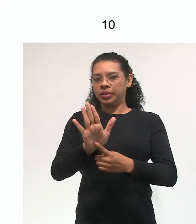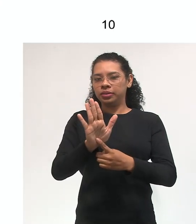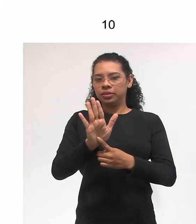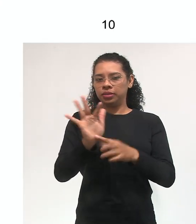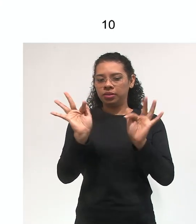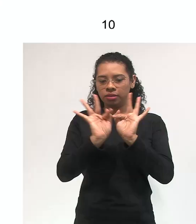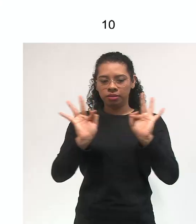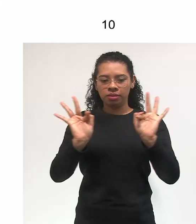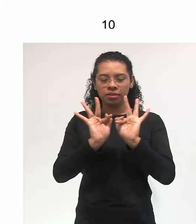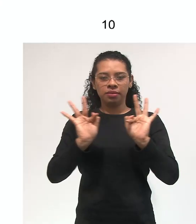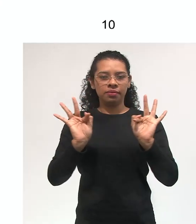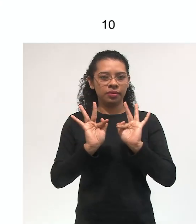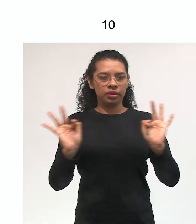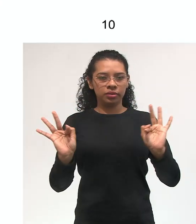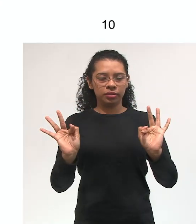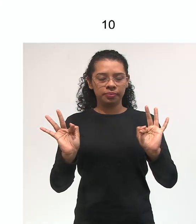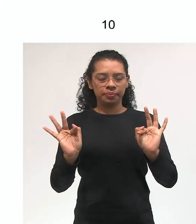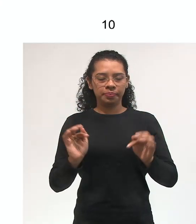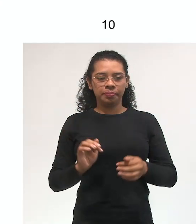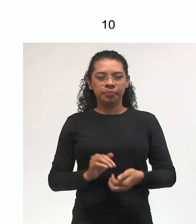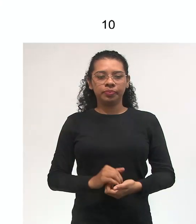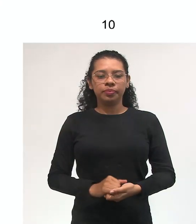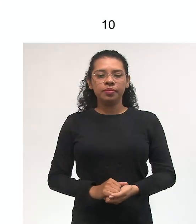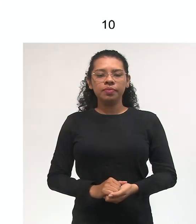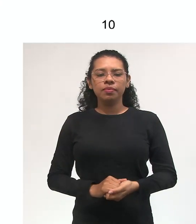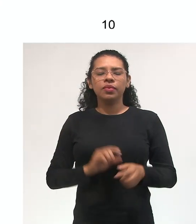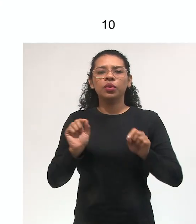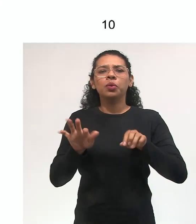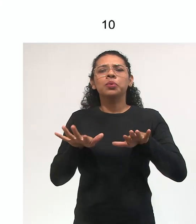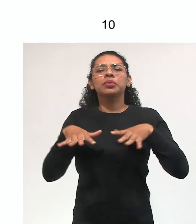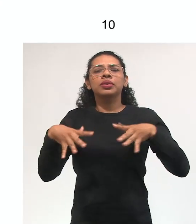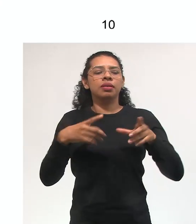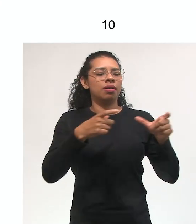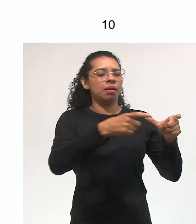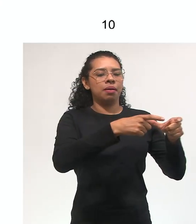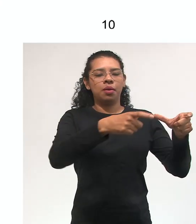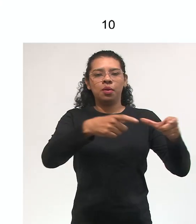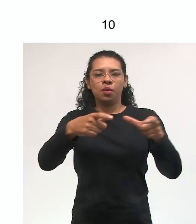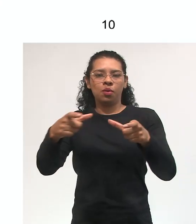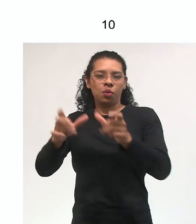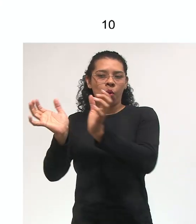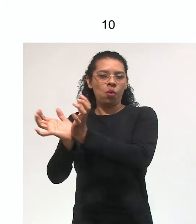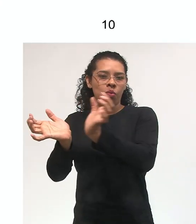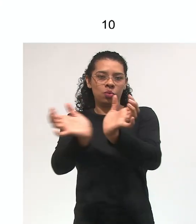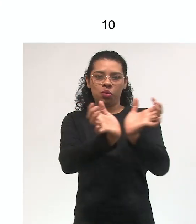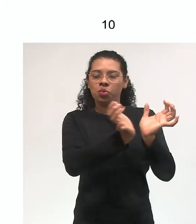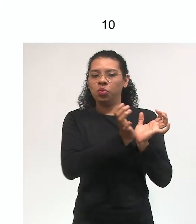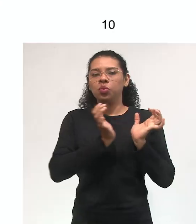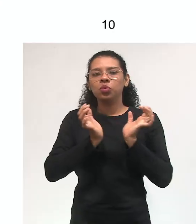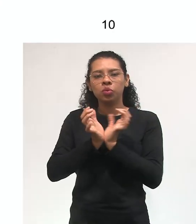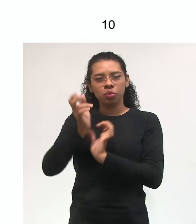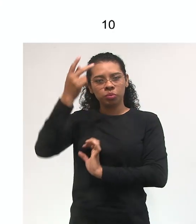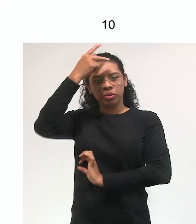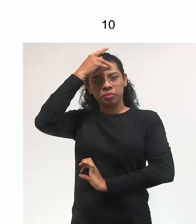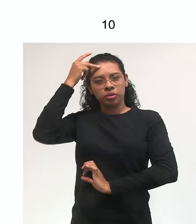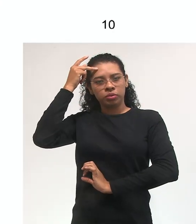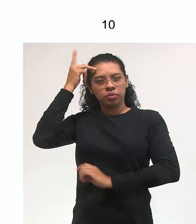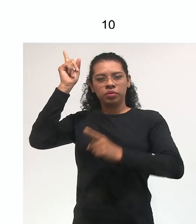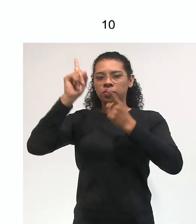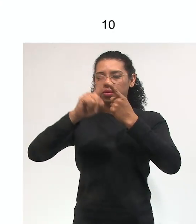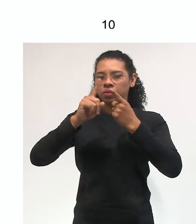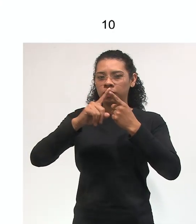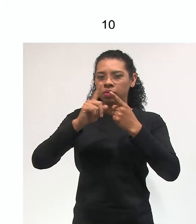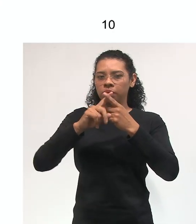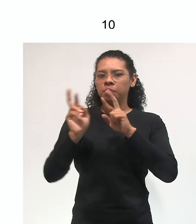nessa frase, né? O que é classe? O que é que o autor vai chamar de